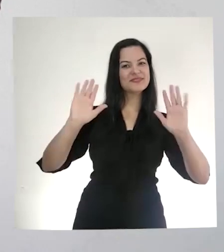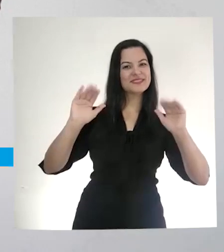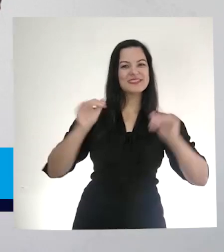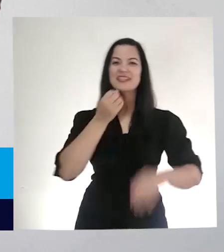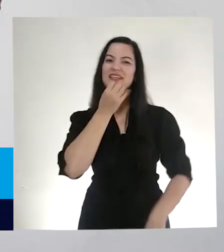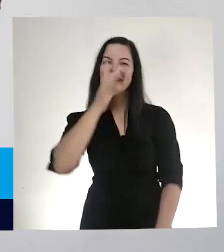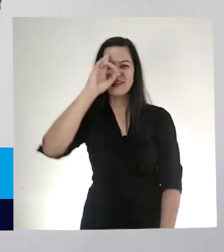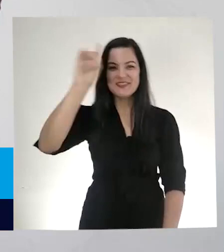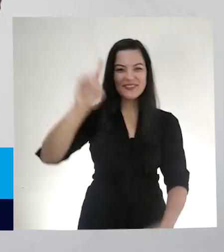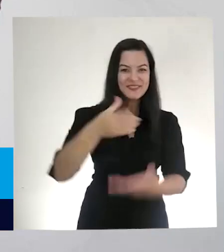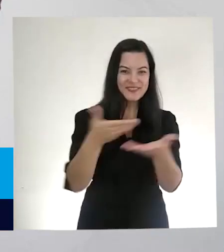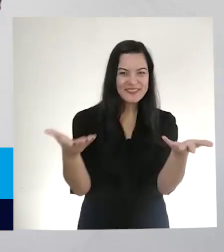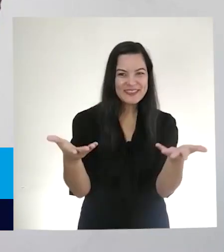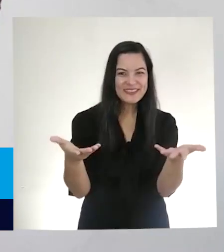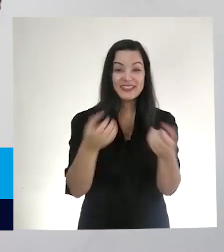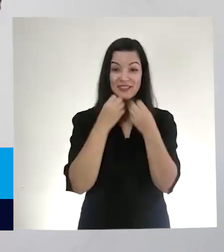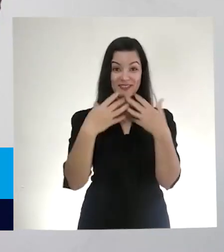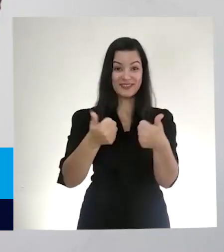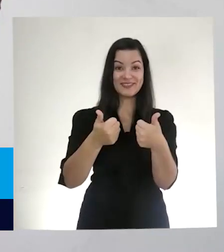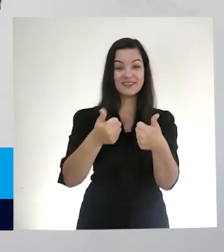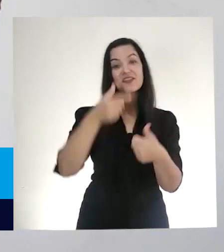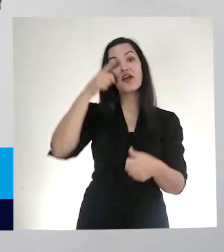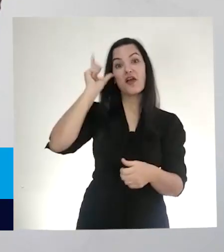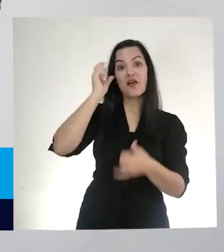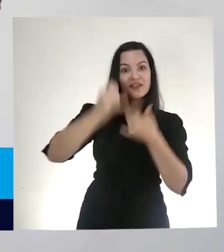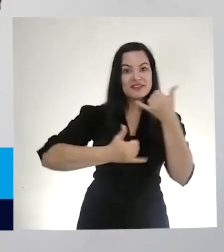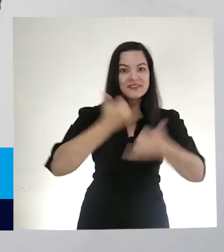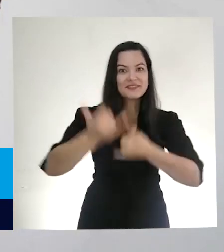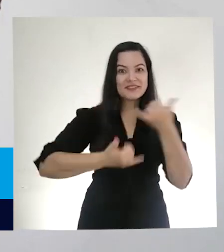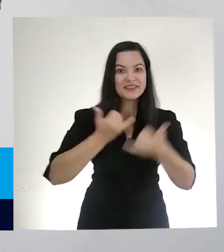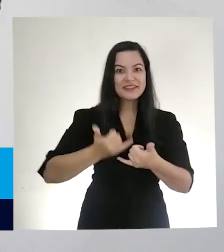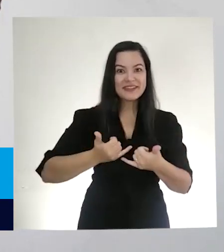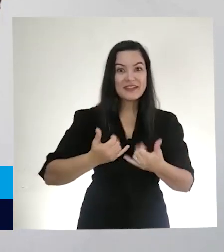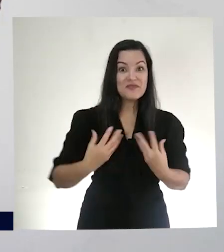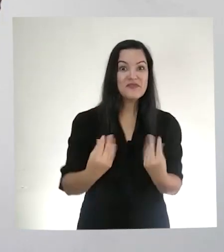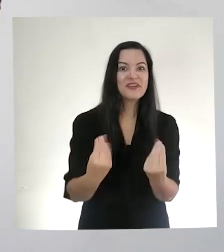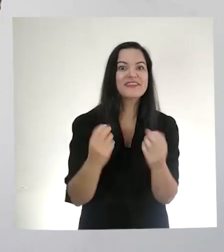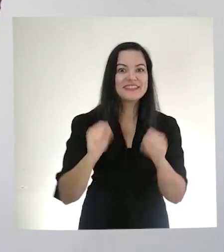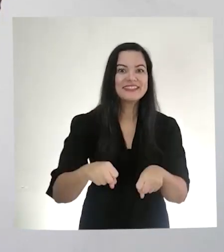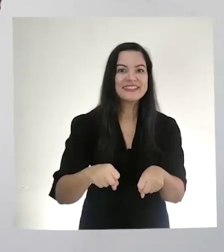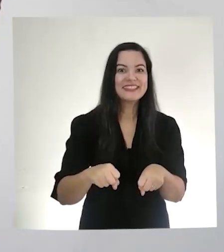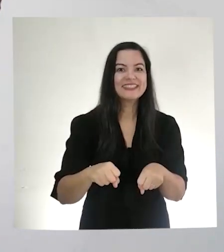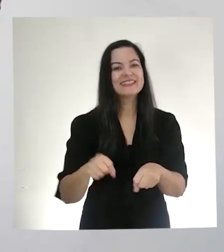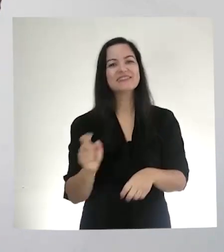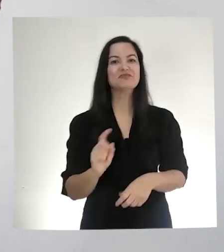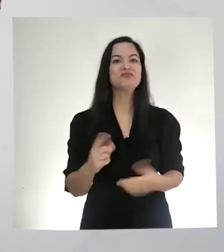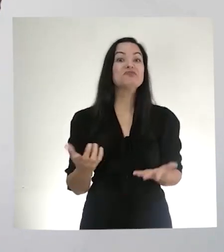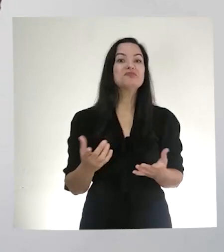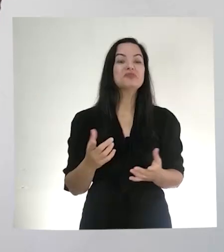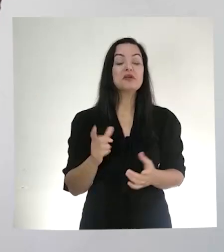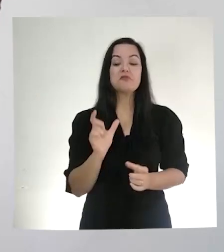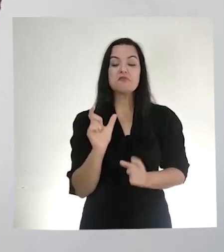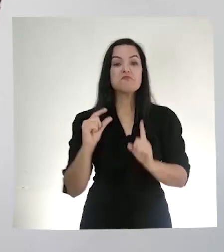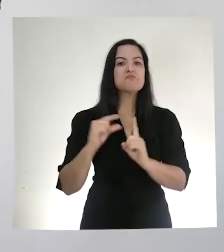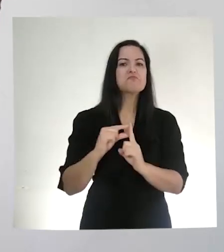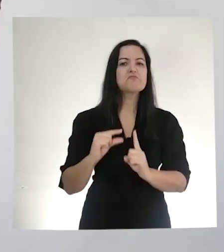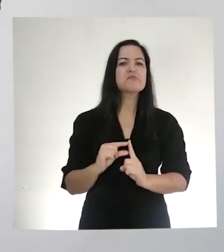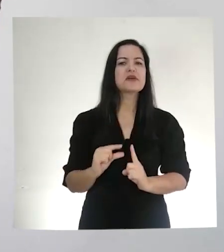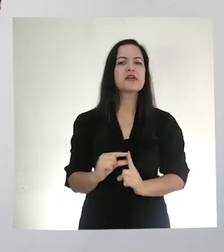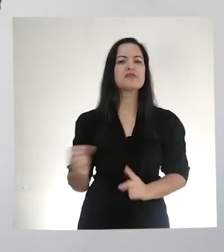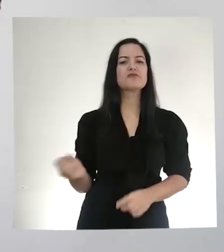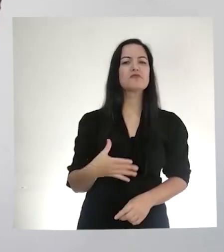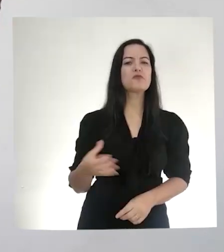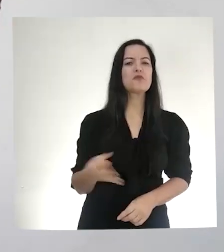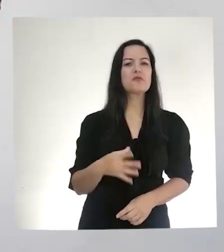Bom dia, turma! Tudo bem? Brincaram muito ontem? O que vocês descobriram de palavras novas? É